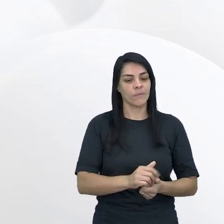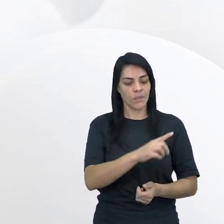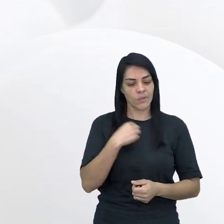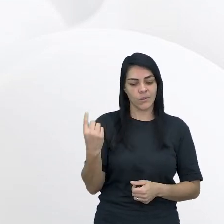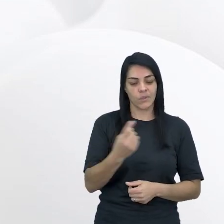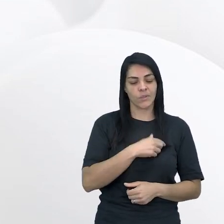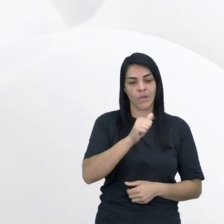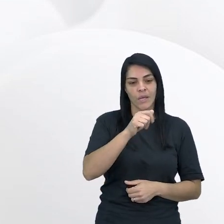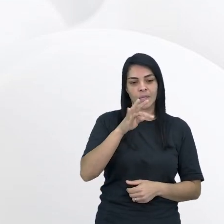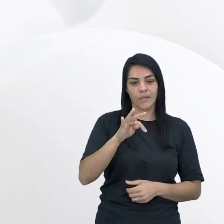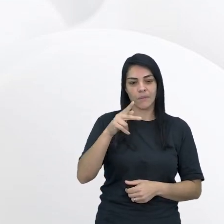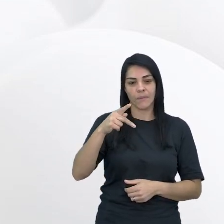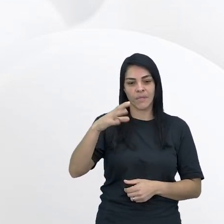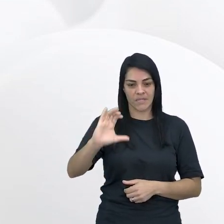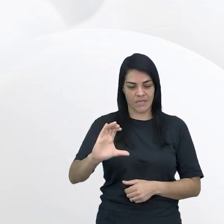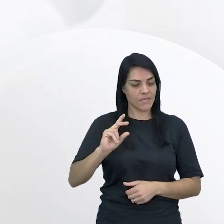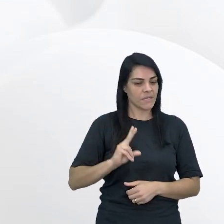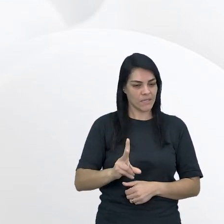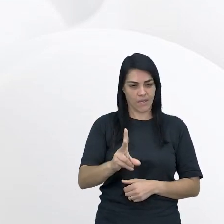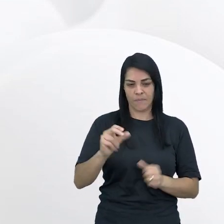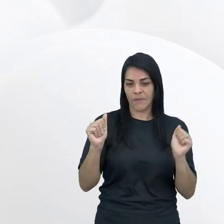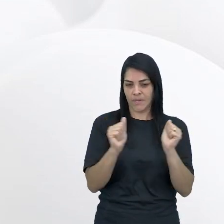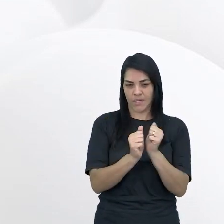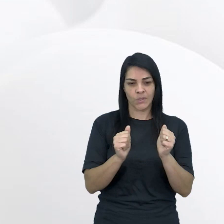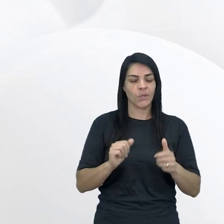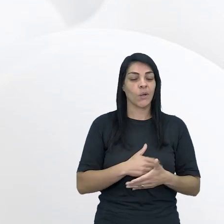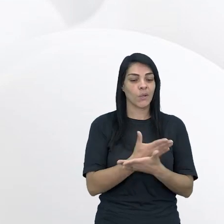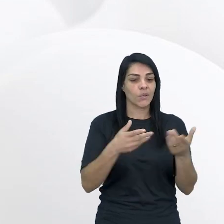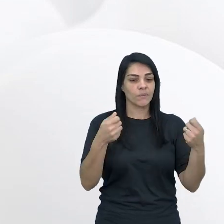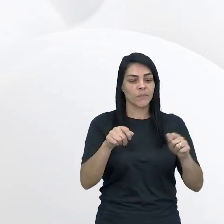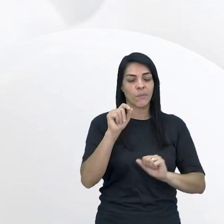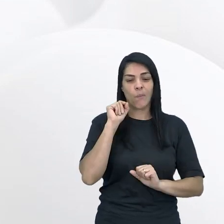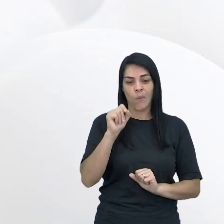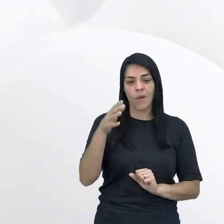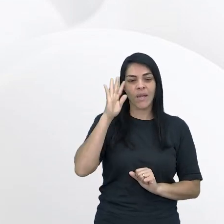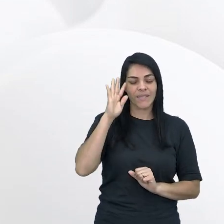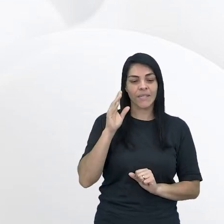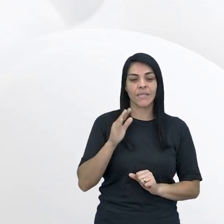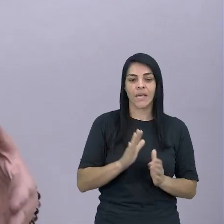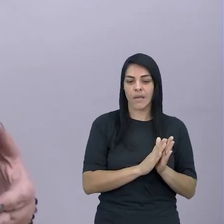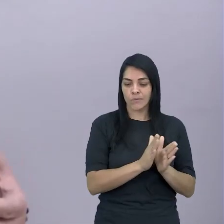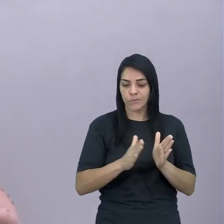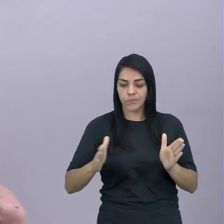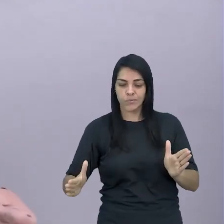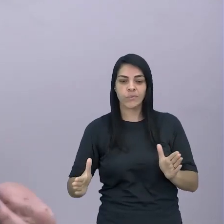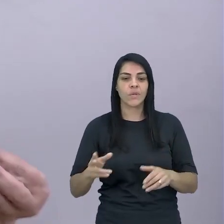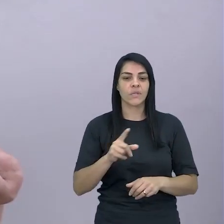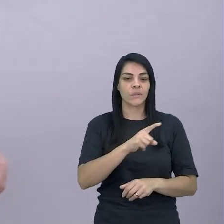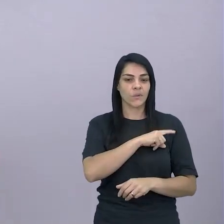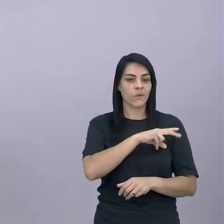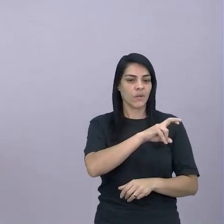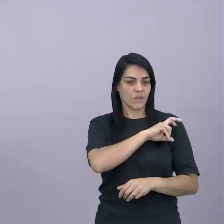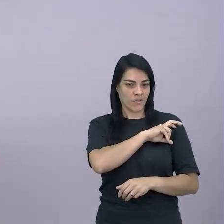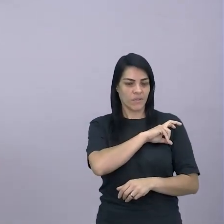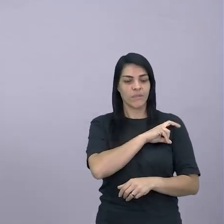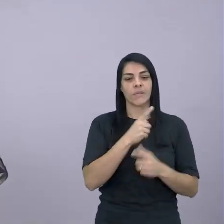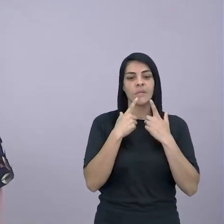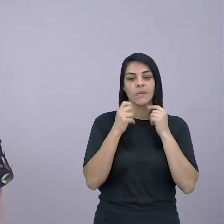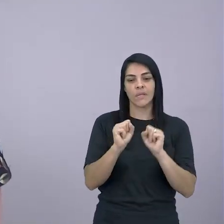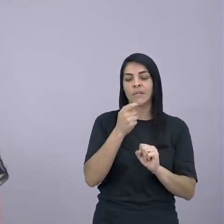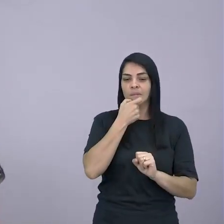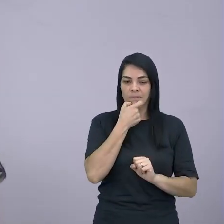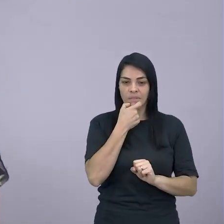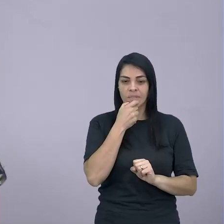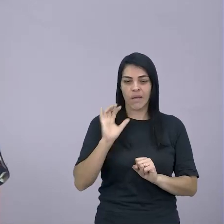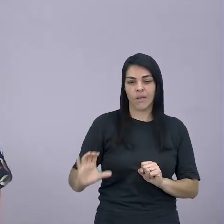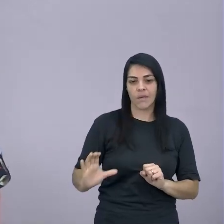nossos ATPCs, né, Ale? Isso. A gente tem que entender que nessa fase, né, dos anos iniciais, a língua inglesa ela vem